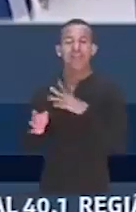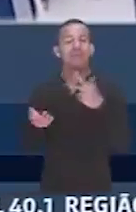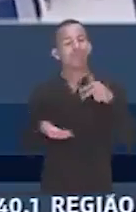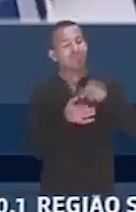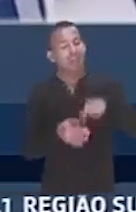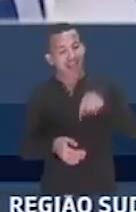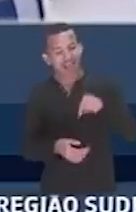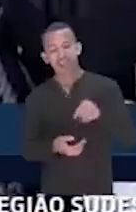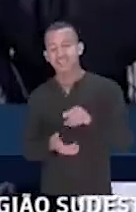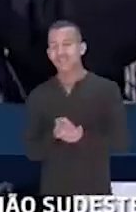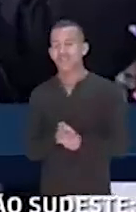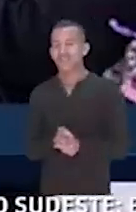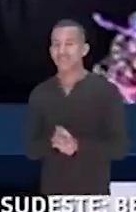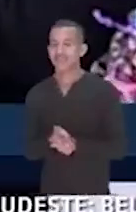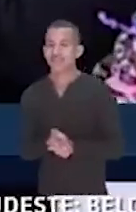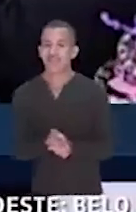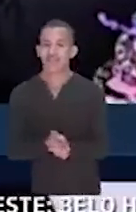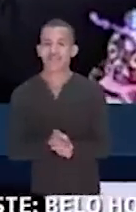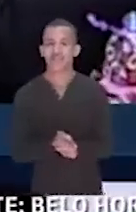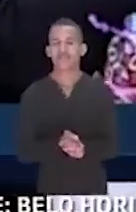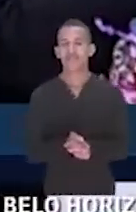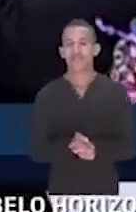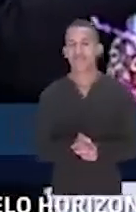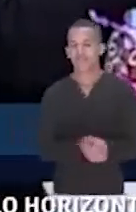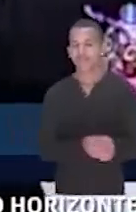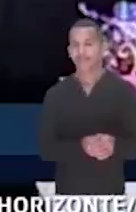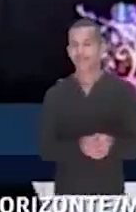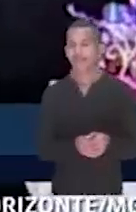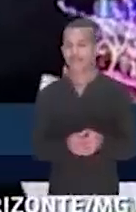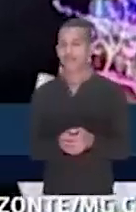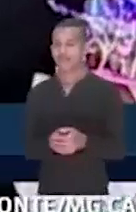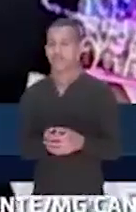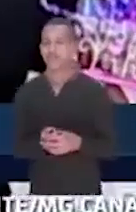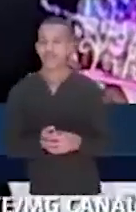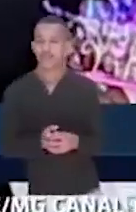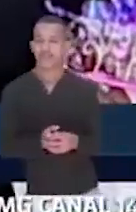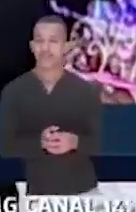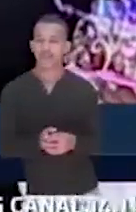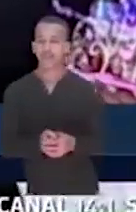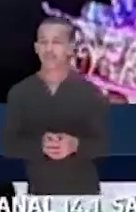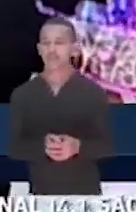Para a glória de Deus. Deus agora tá eu queria. Reconstruindo, né, filho? Viu, apóstolo? Só um momento. É isso aí, meu filho.